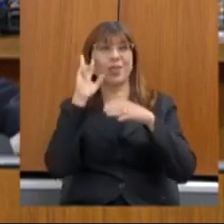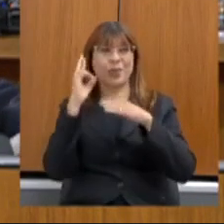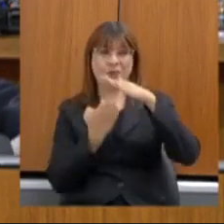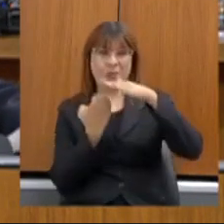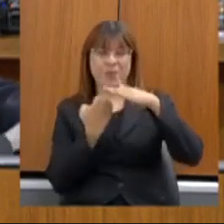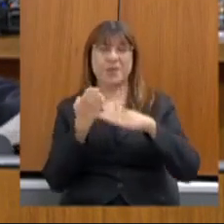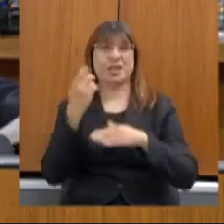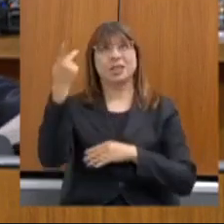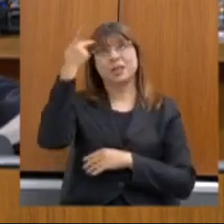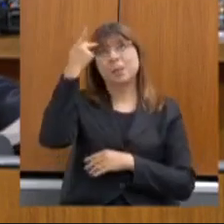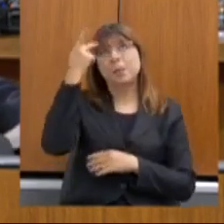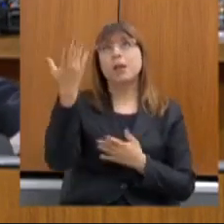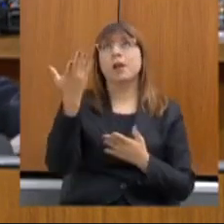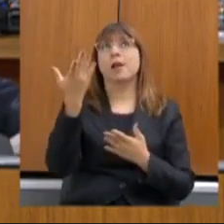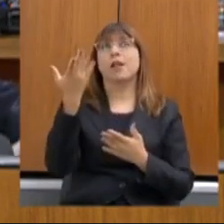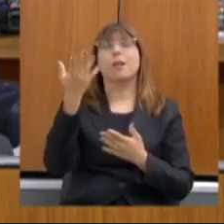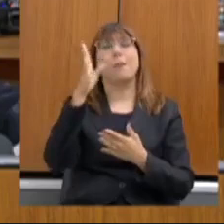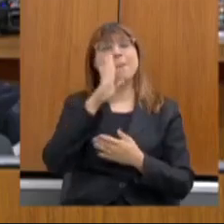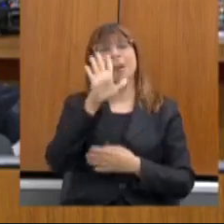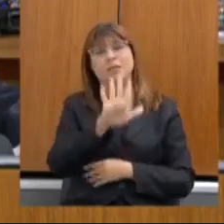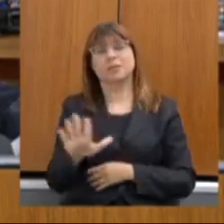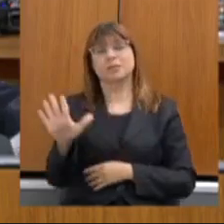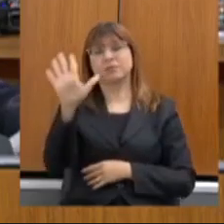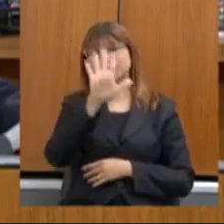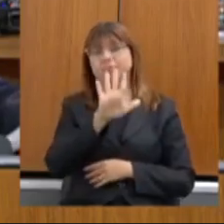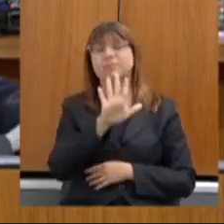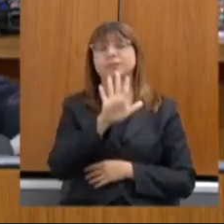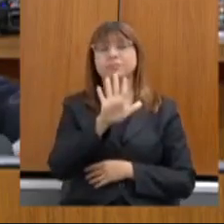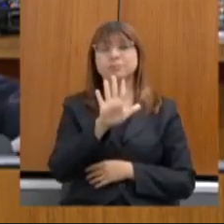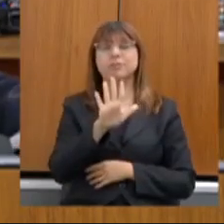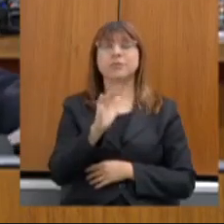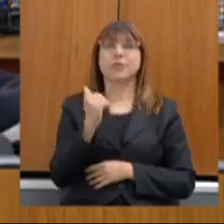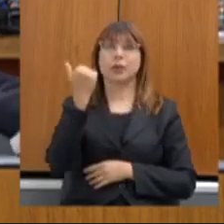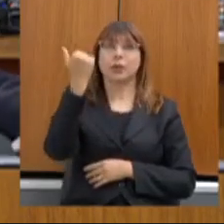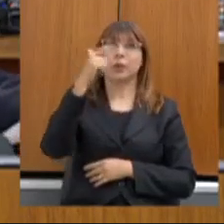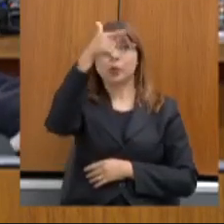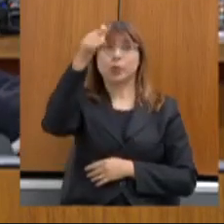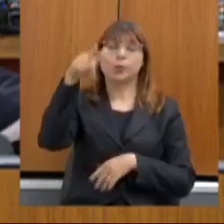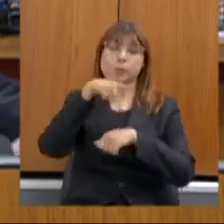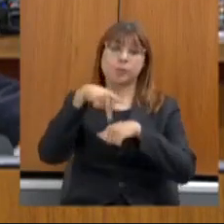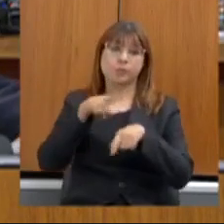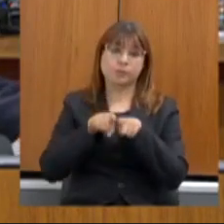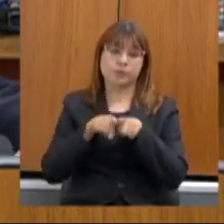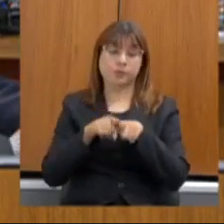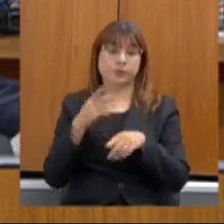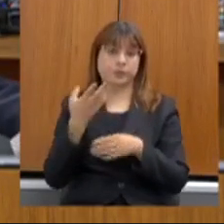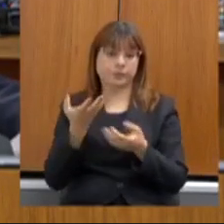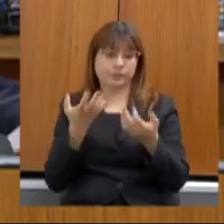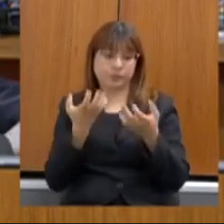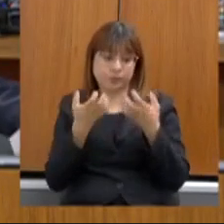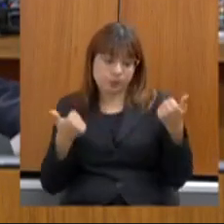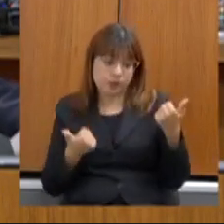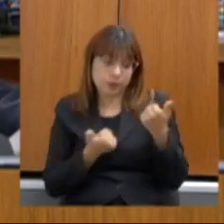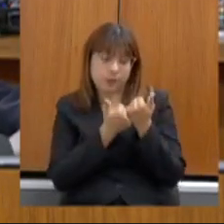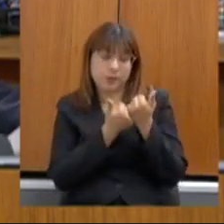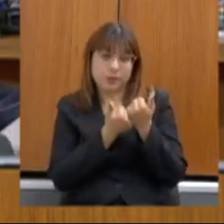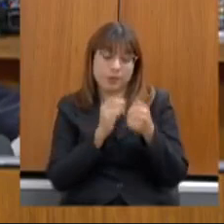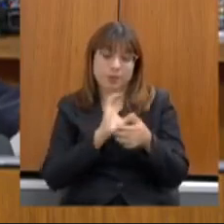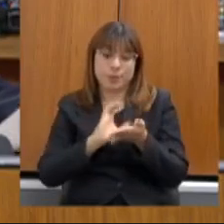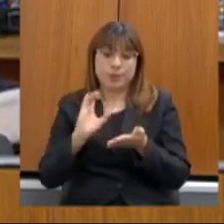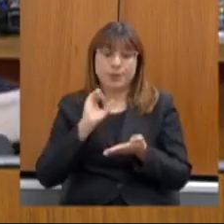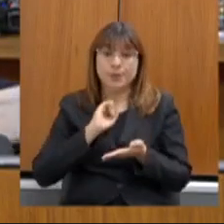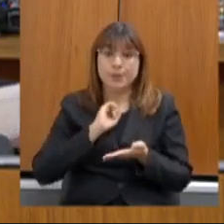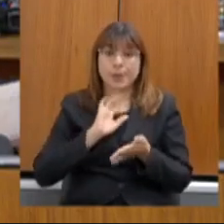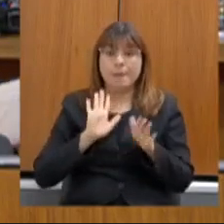do Brasil como todo né do do exterior vindo querer aportar recursos Minas